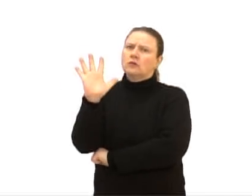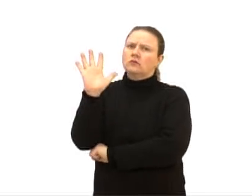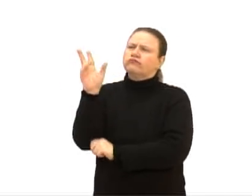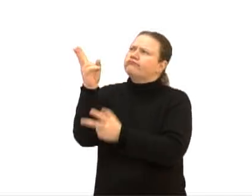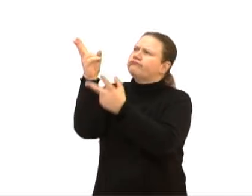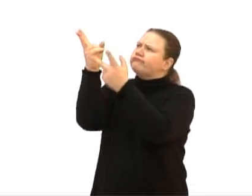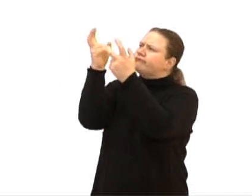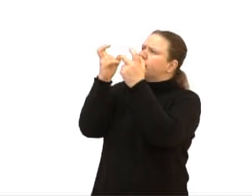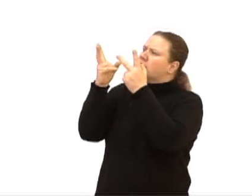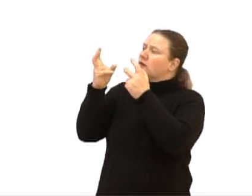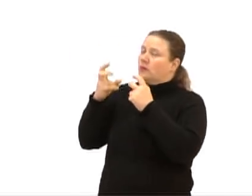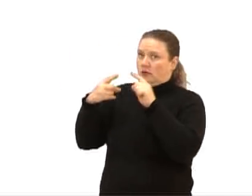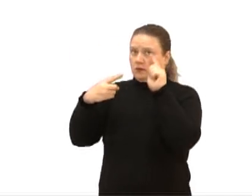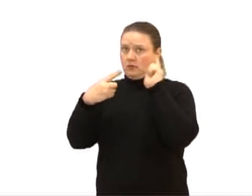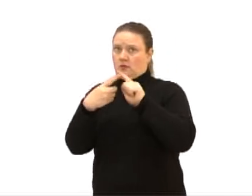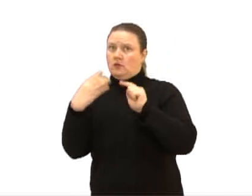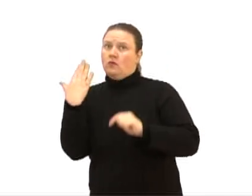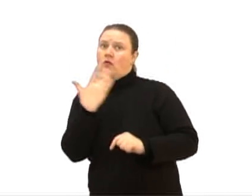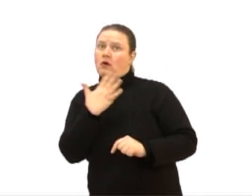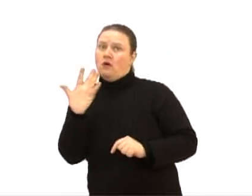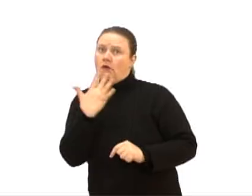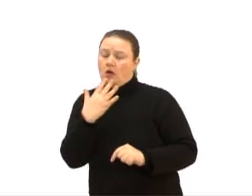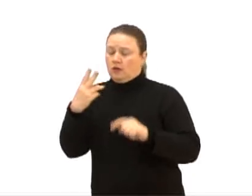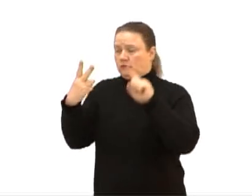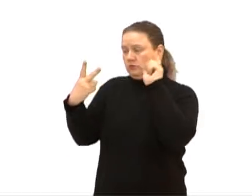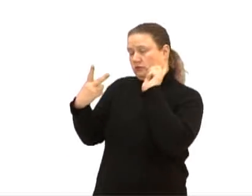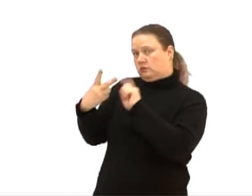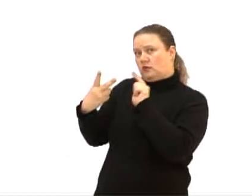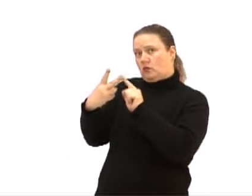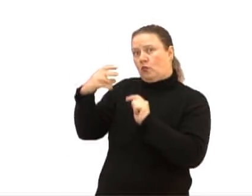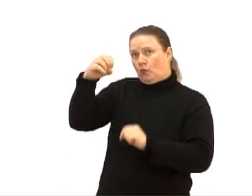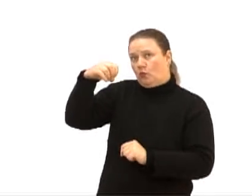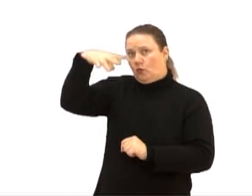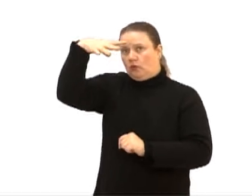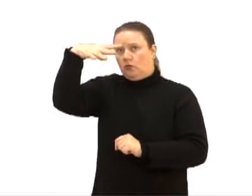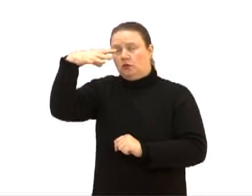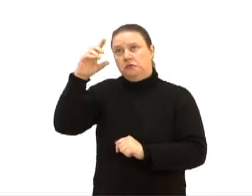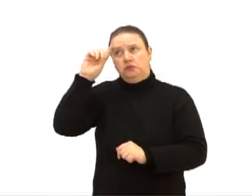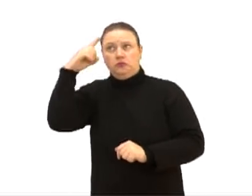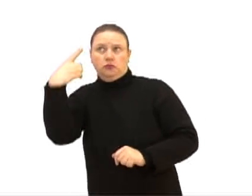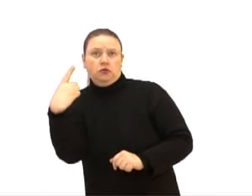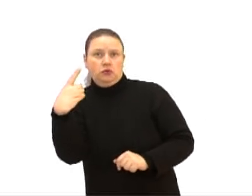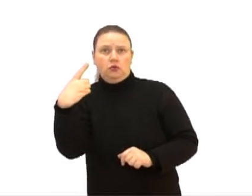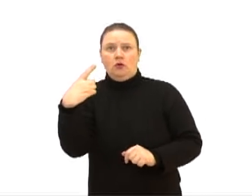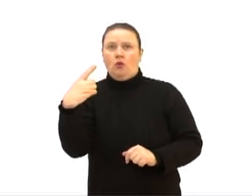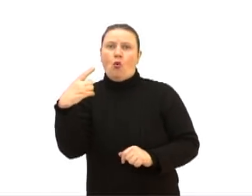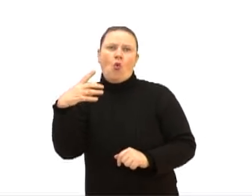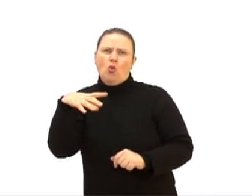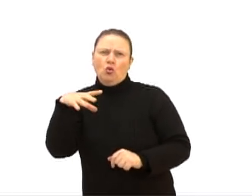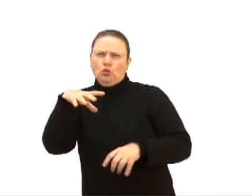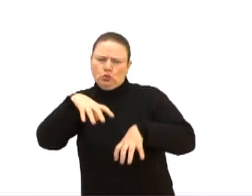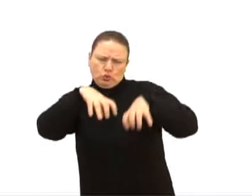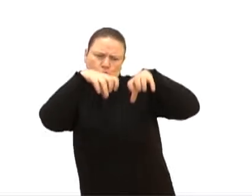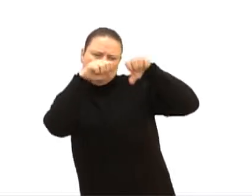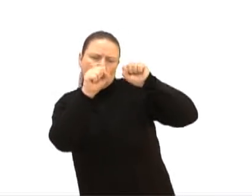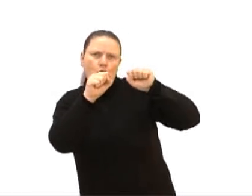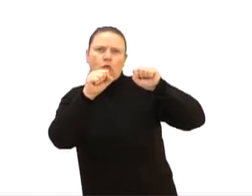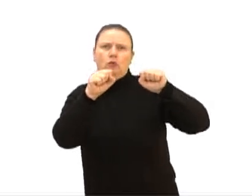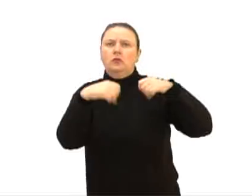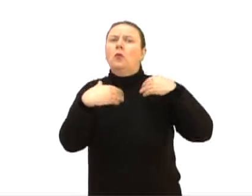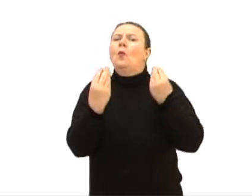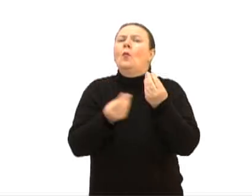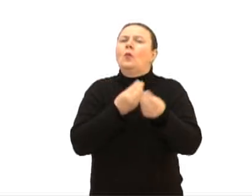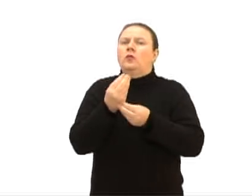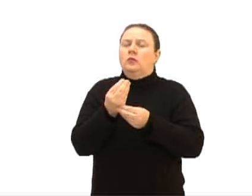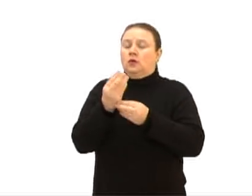precisamente? As cores, a luminosidade, né? Questão da luz, está claro, está escuro. As sombras, há